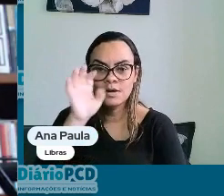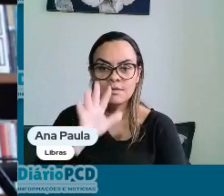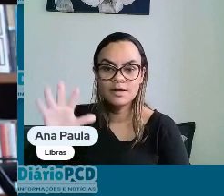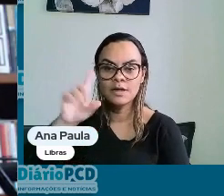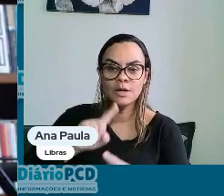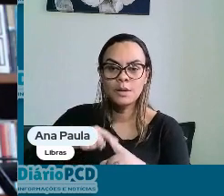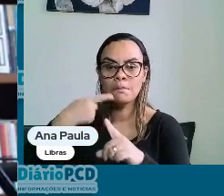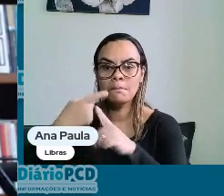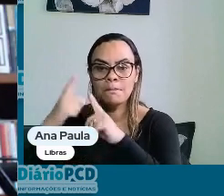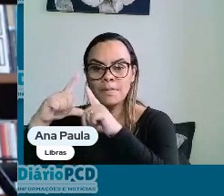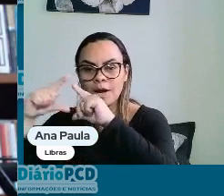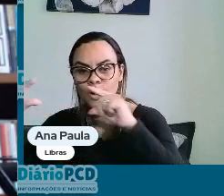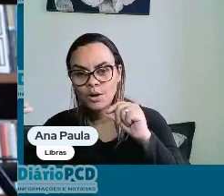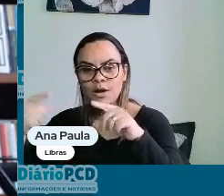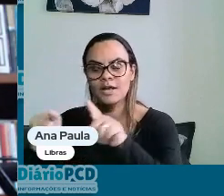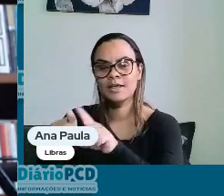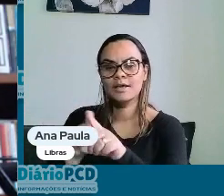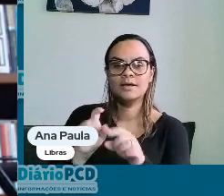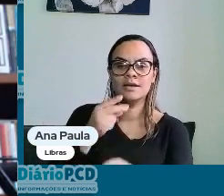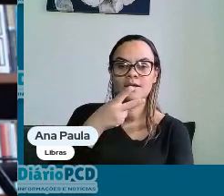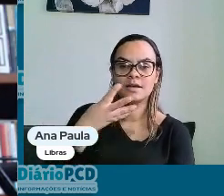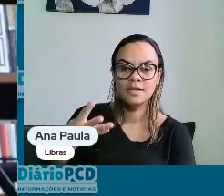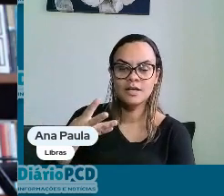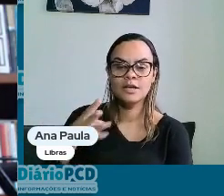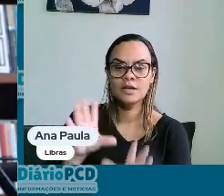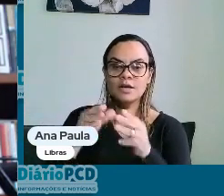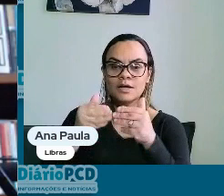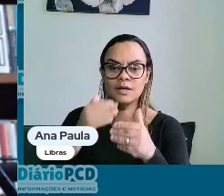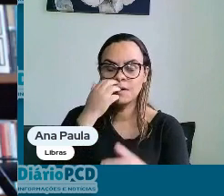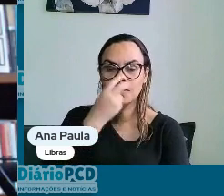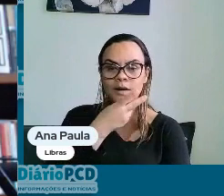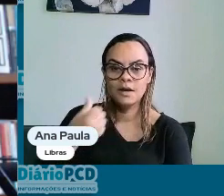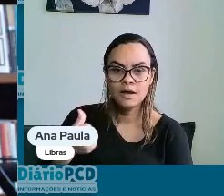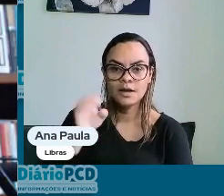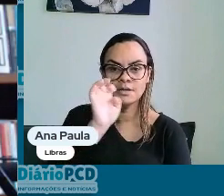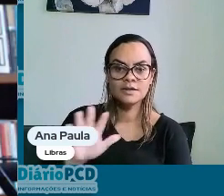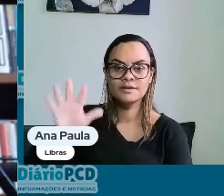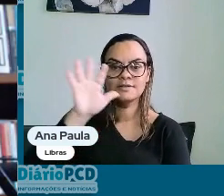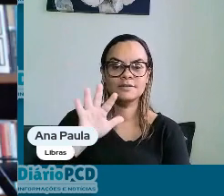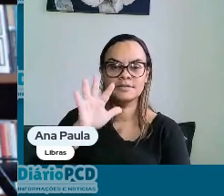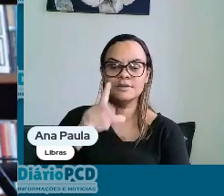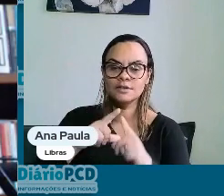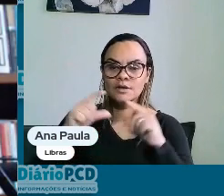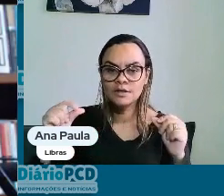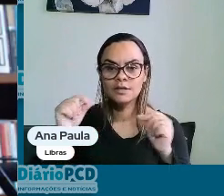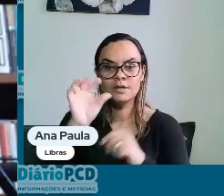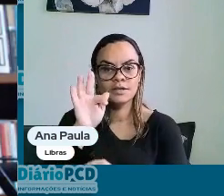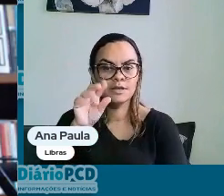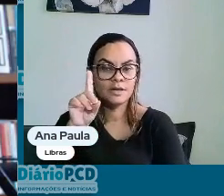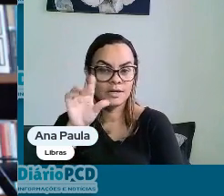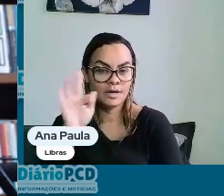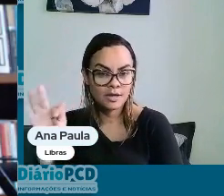Distrito Federal, mas de 54 membros, sendo 26 estados, o Distrito Federal, cada um com um